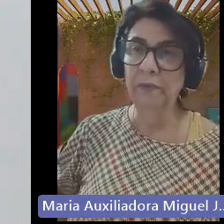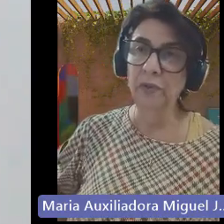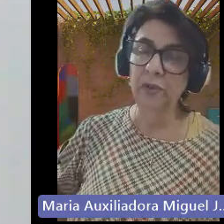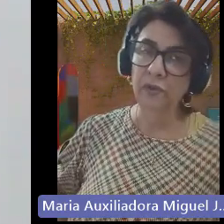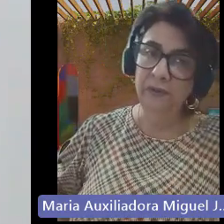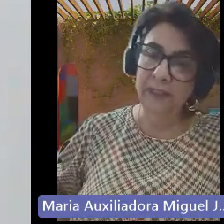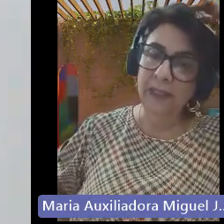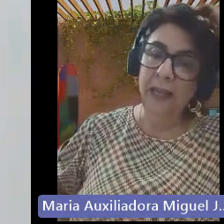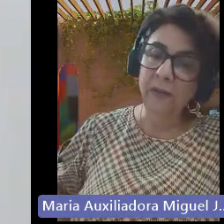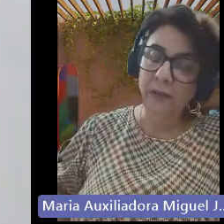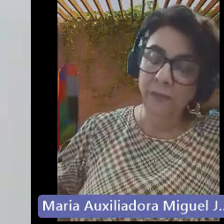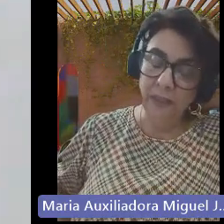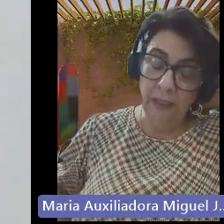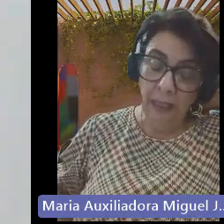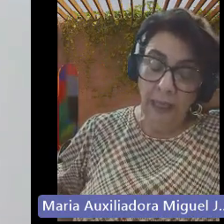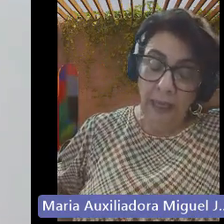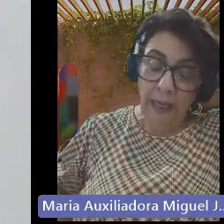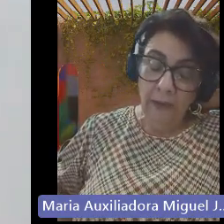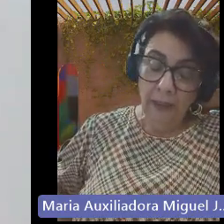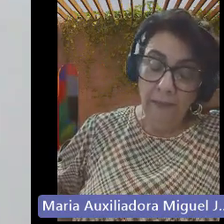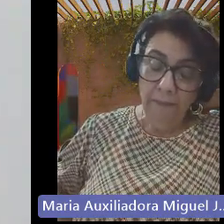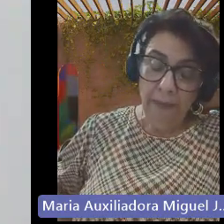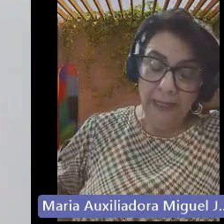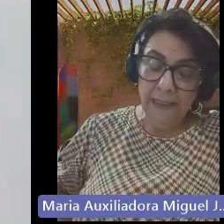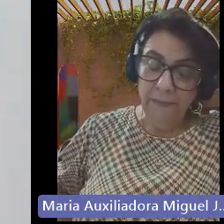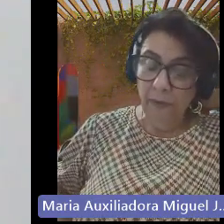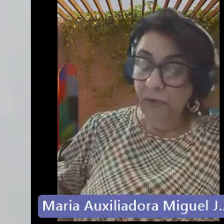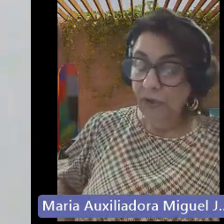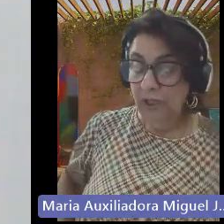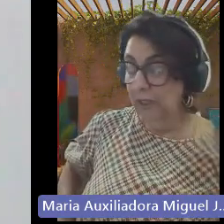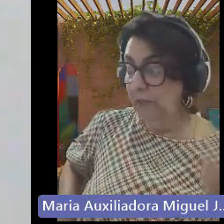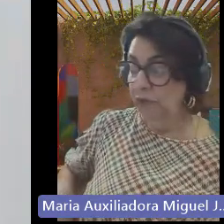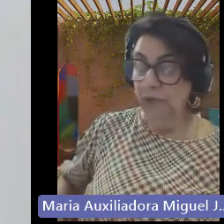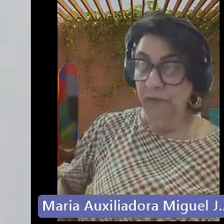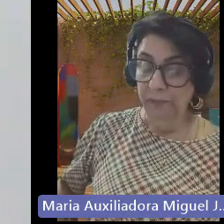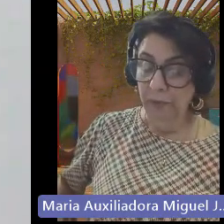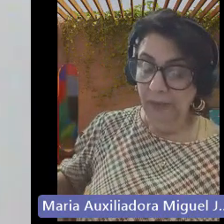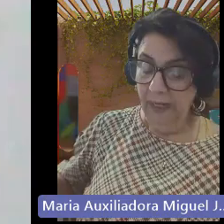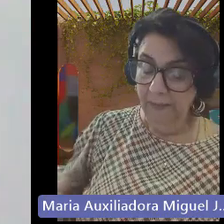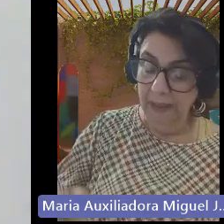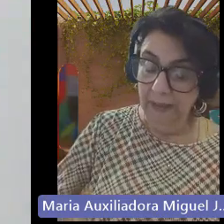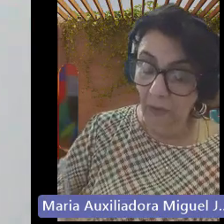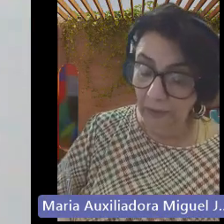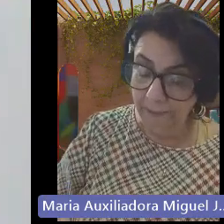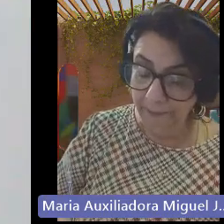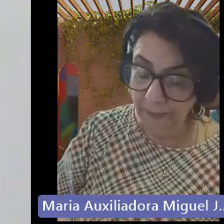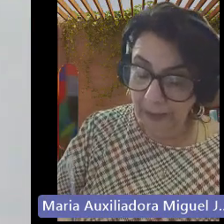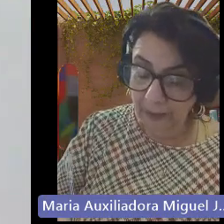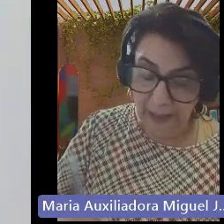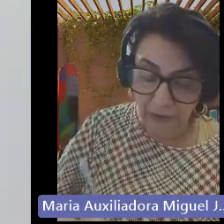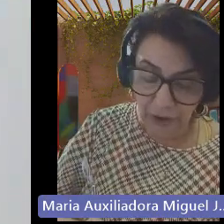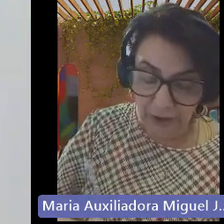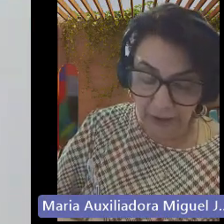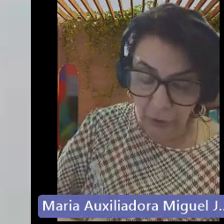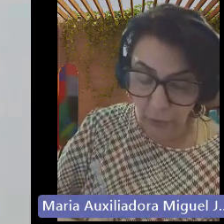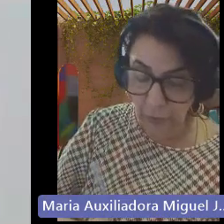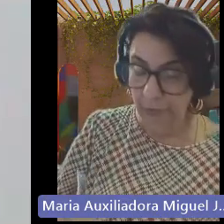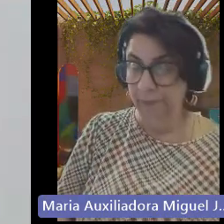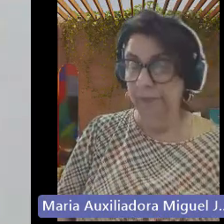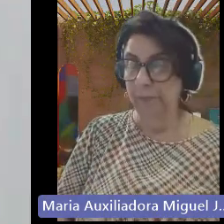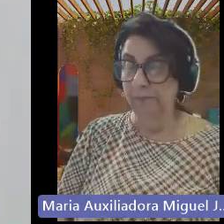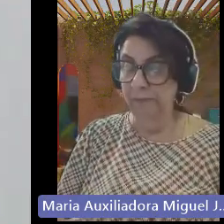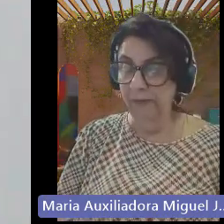enquanto professores universitários, temos sim. Agora, base, onde que eu vou procurar a ementa? Olha, a dica